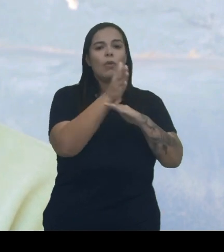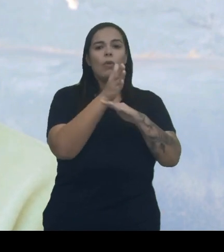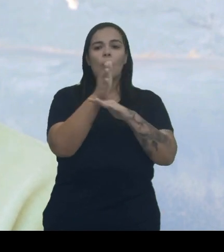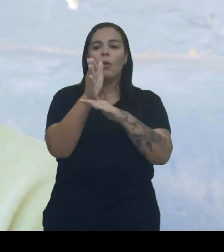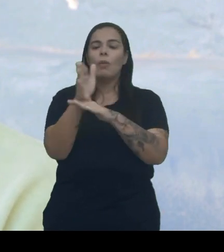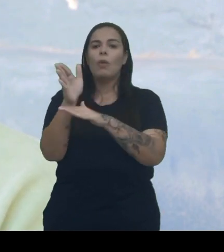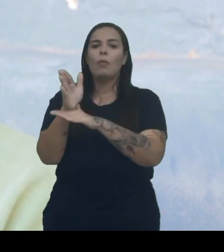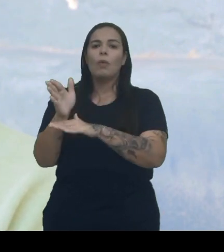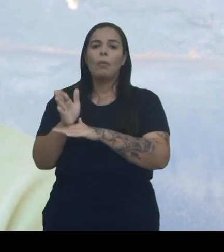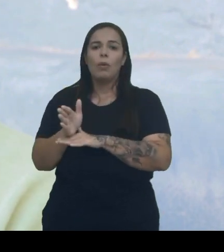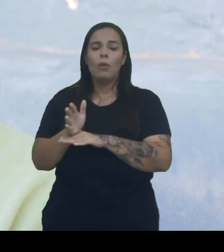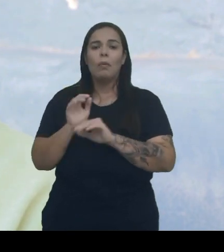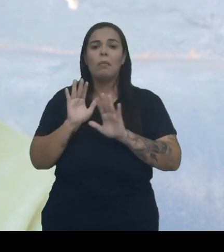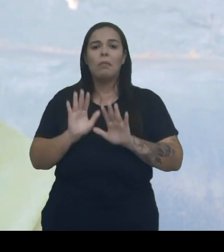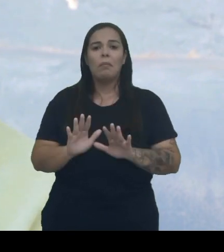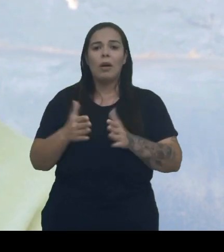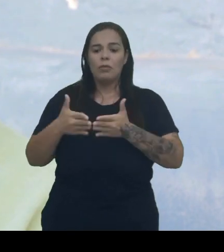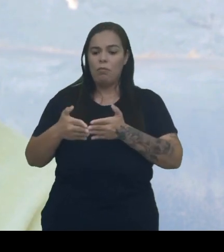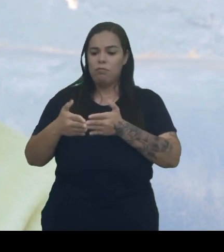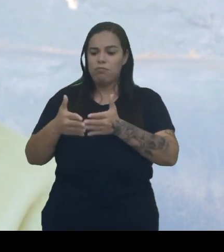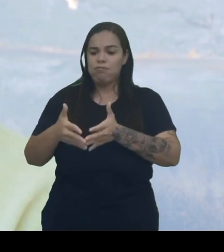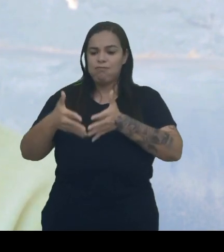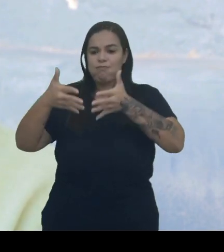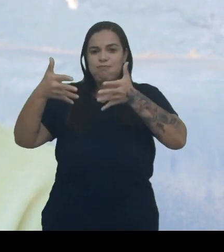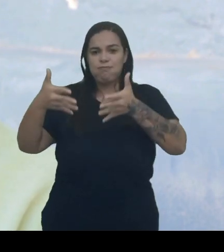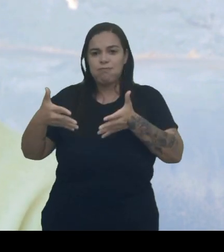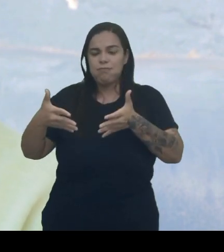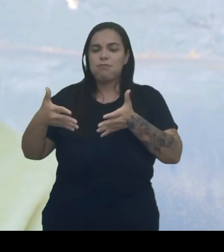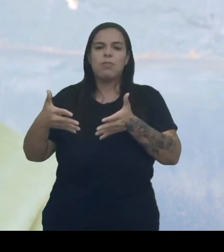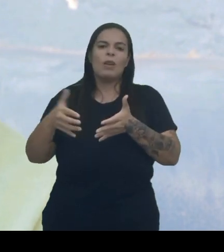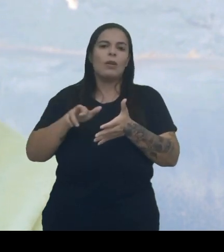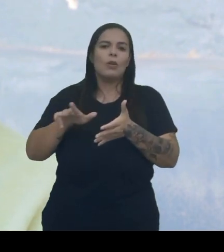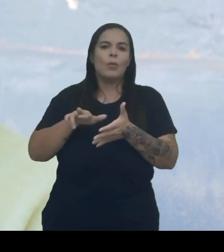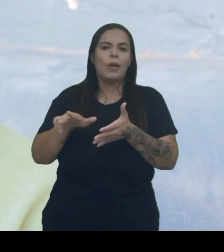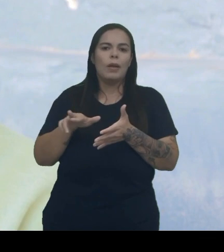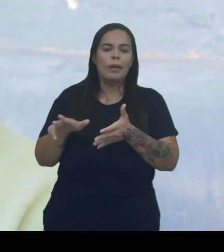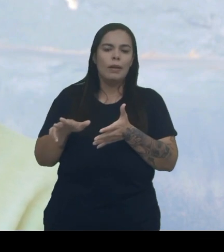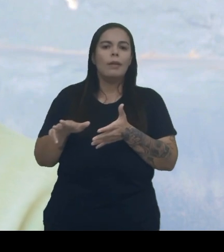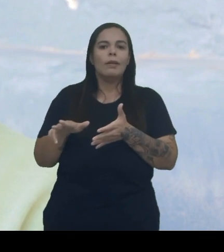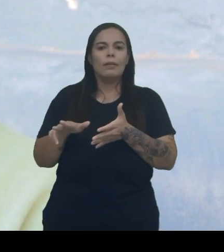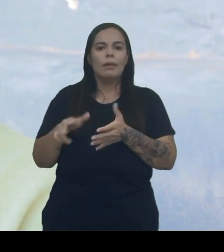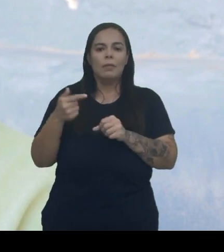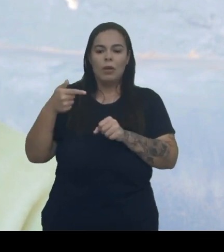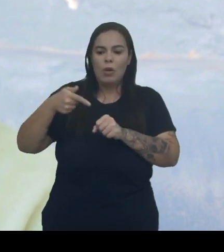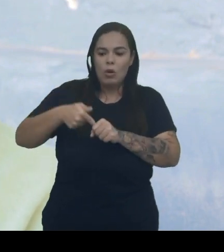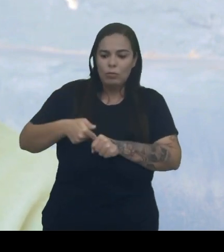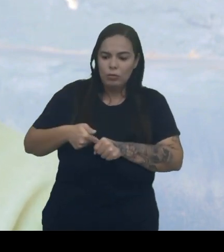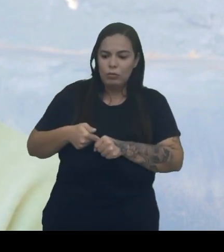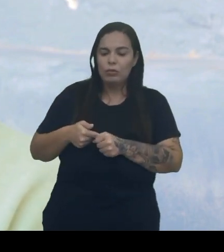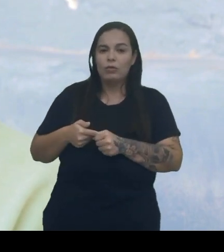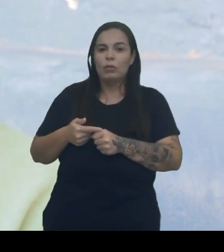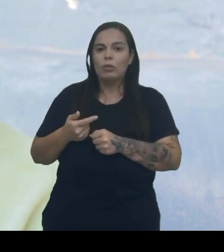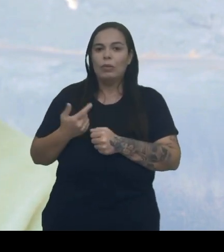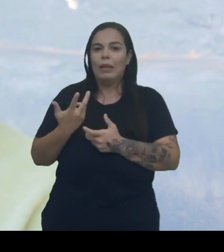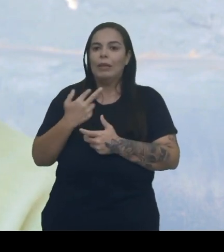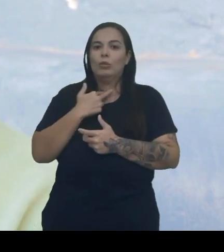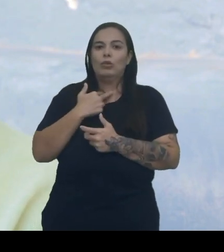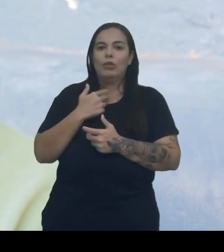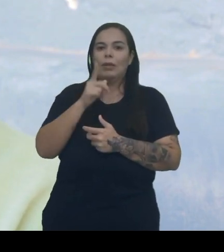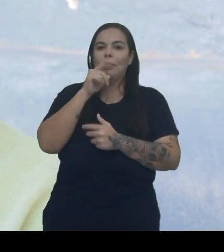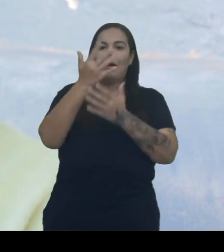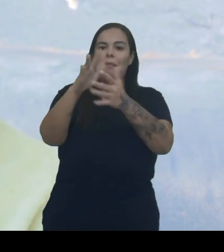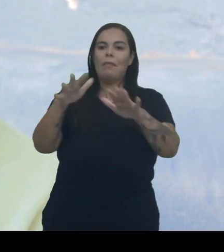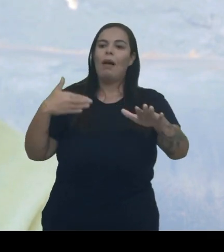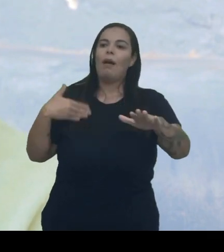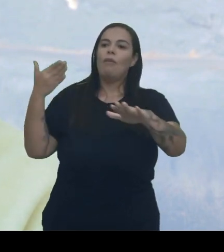Mas não era, a embarcação não permitia nenhum motor, ele não cabia tanto combustível assim, para você navegar. Você botava só 5